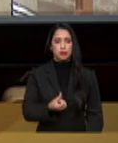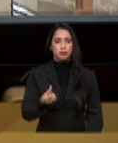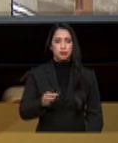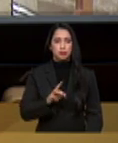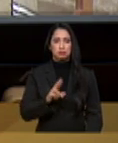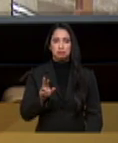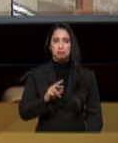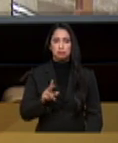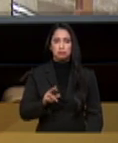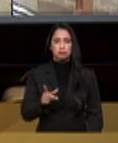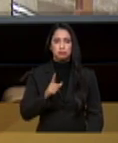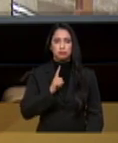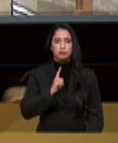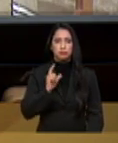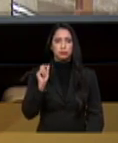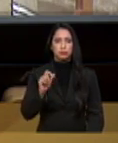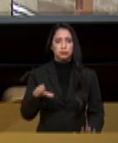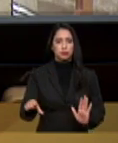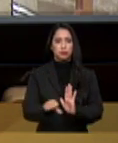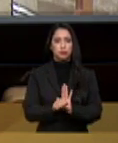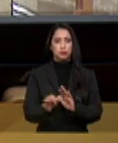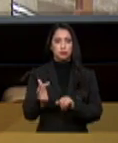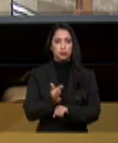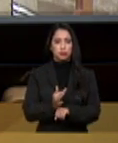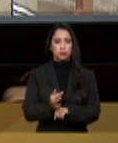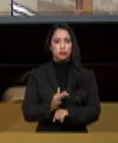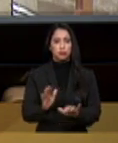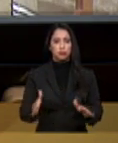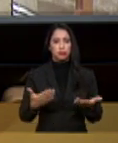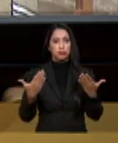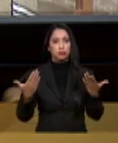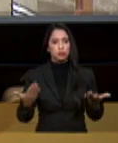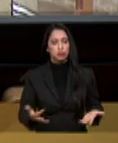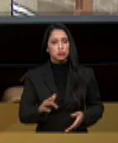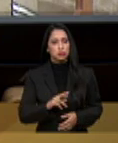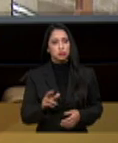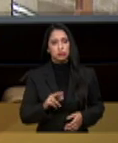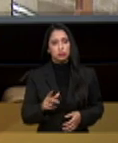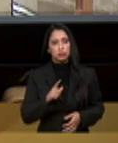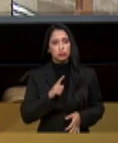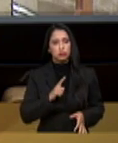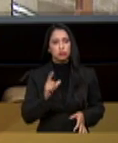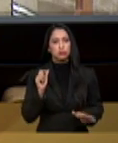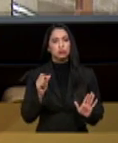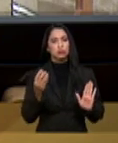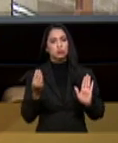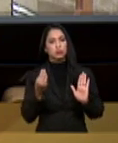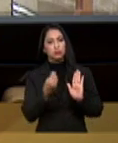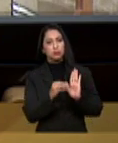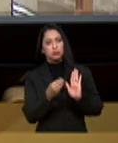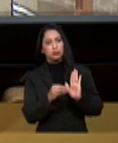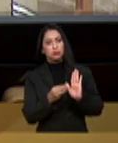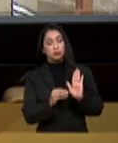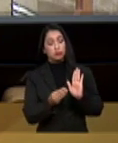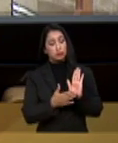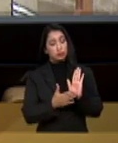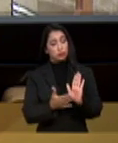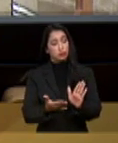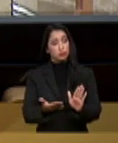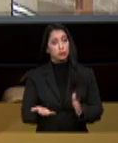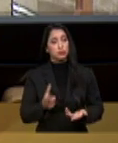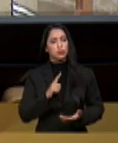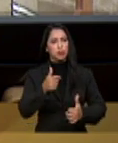respeito à consumação de crimes formais e, portanto, não têm o mesmo vício alegado na exordial.